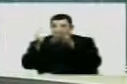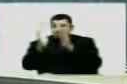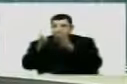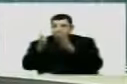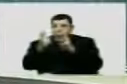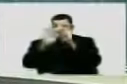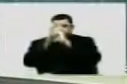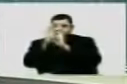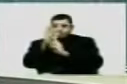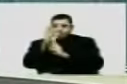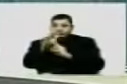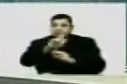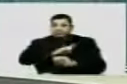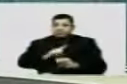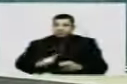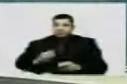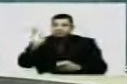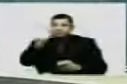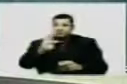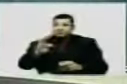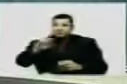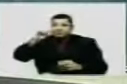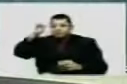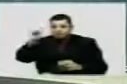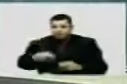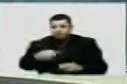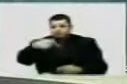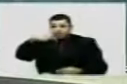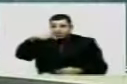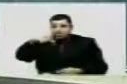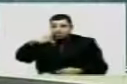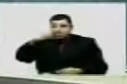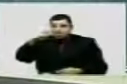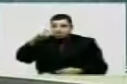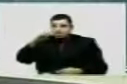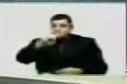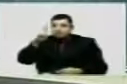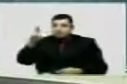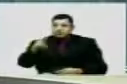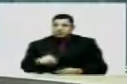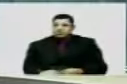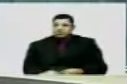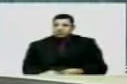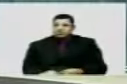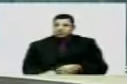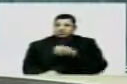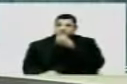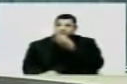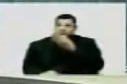aprovada a regra proposta pelo governo federal, 1 bilhão 750 milhões de reais.